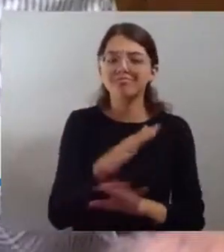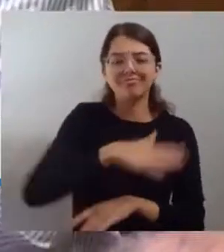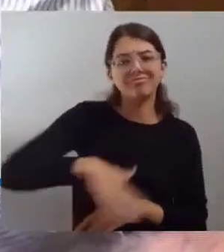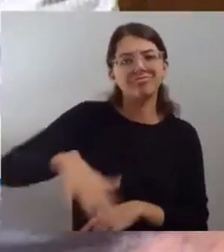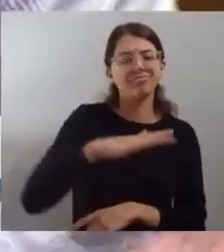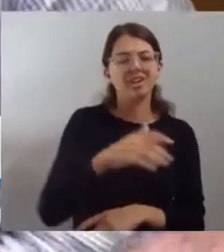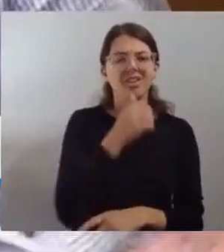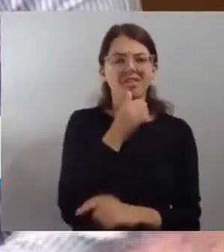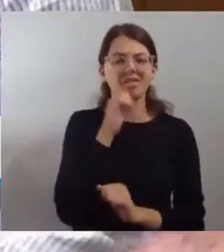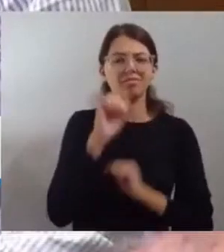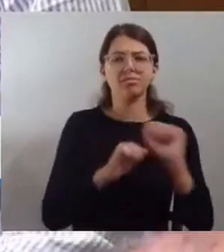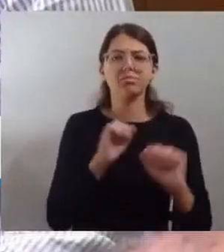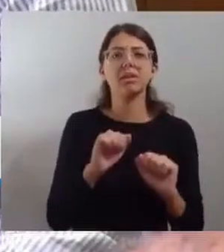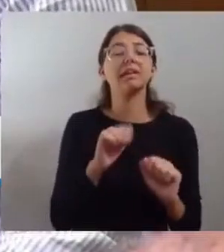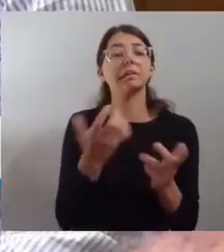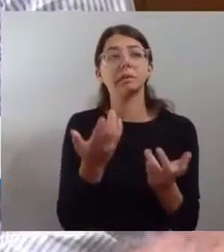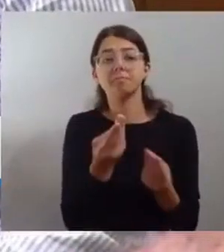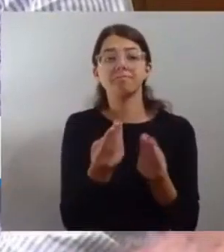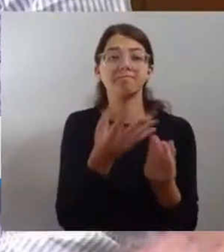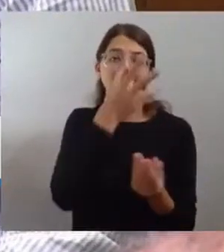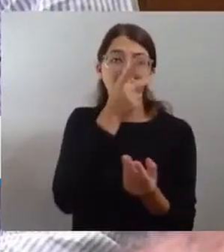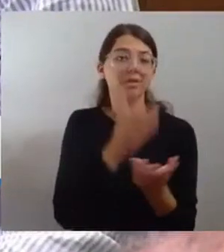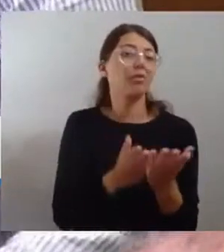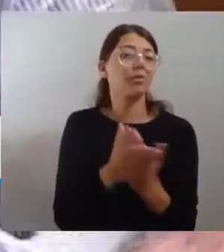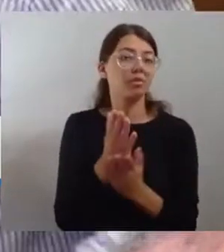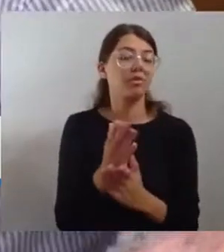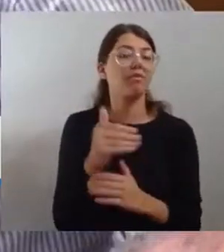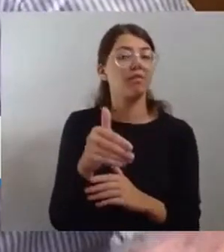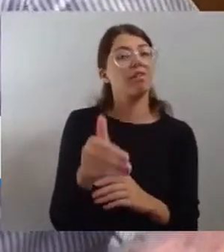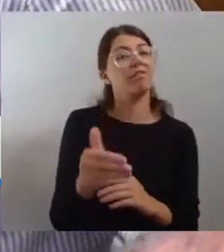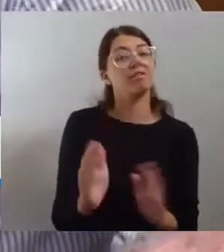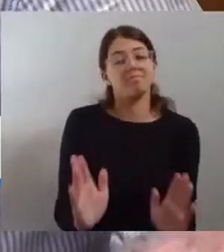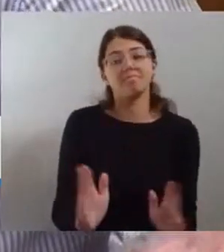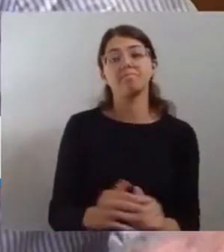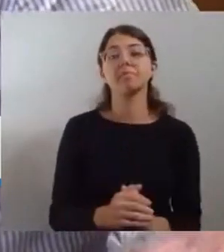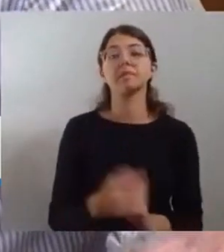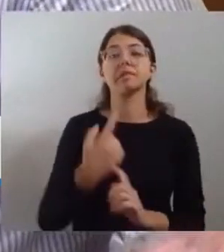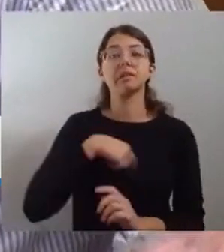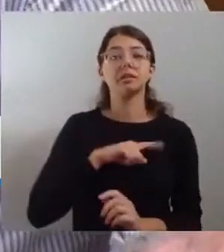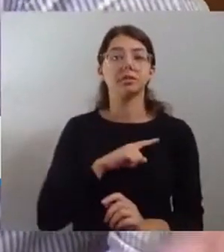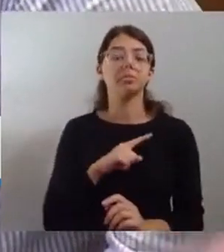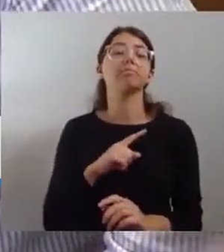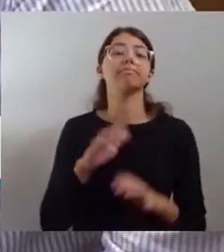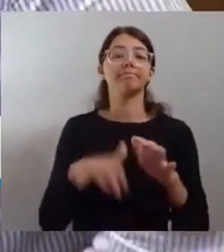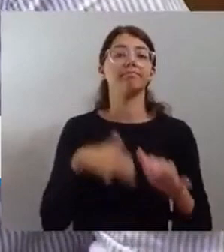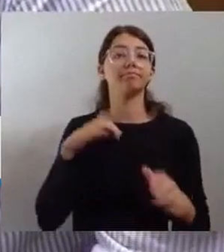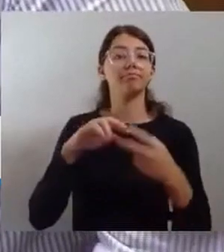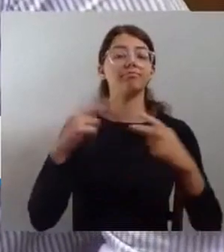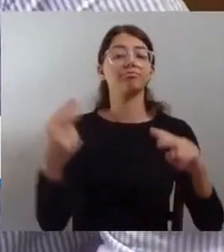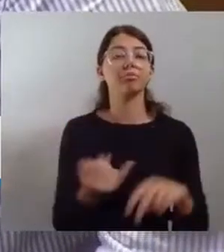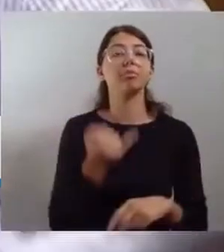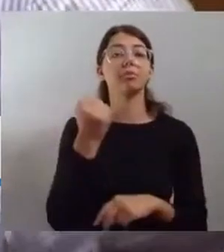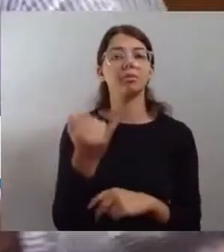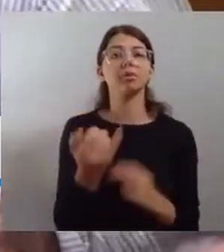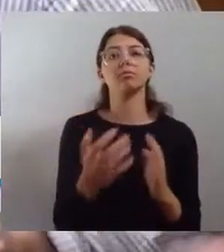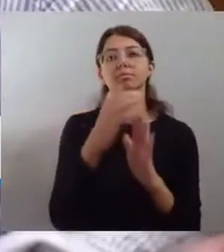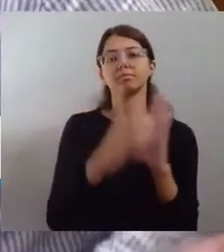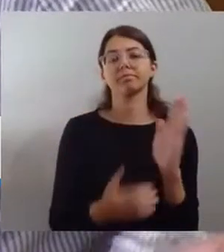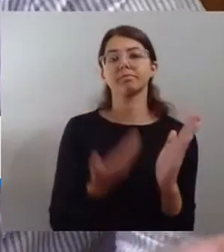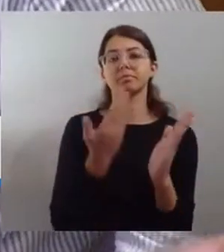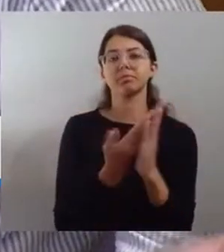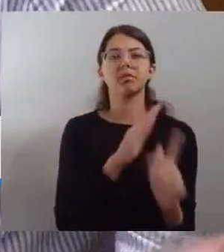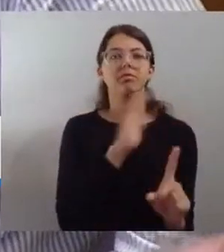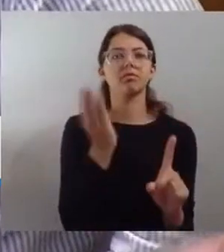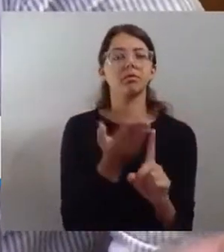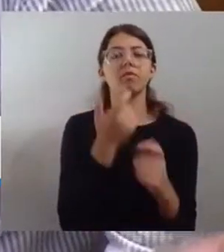indica, continuará, infelizmente, nos próximos tempos. Apresentaremos, por isso, na próxima Assembleia Municipal, um voto de condenação a toda a violência